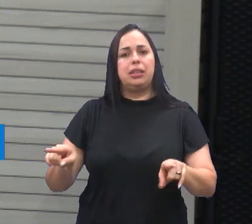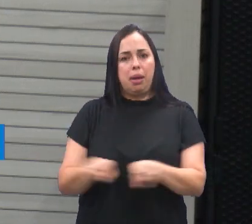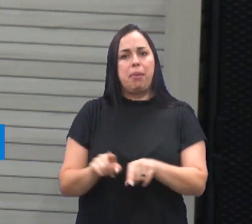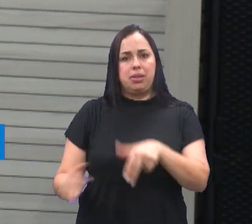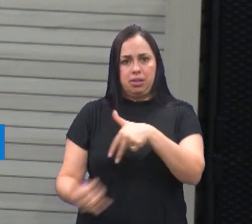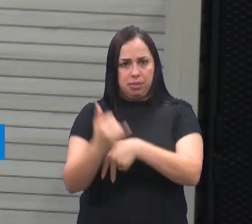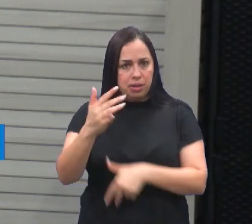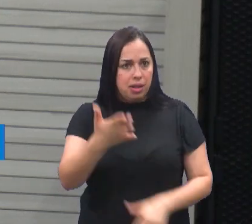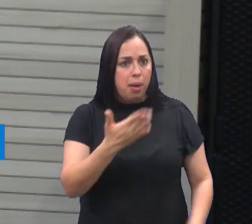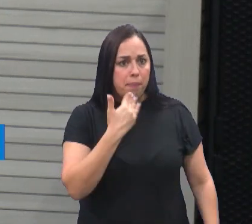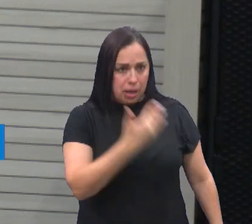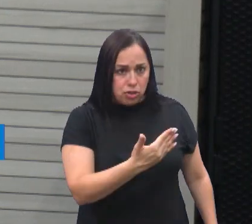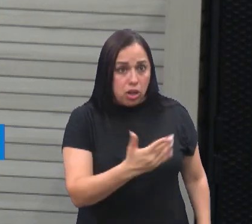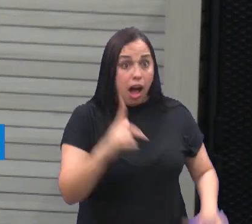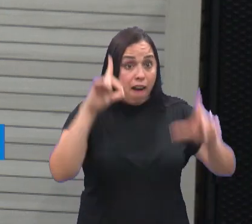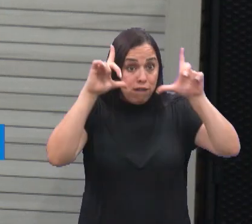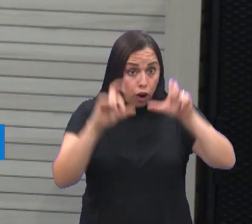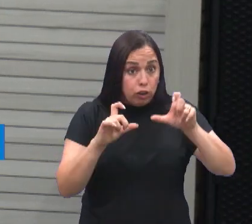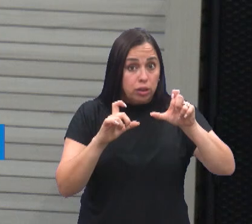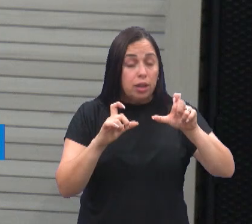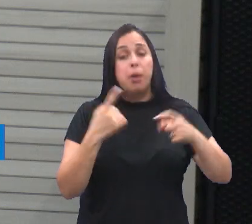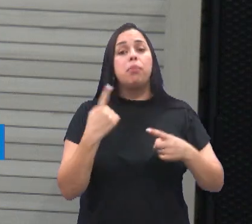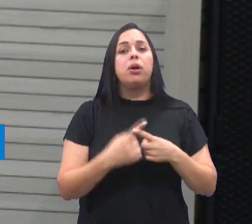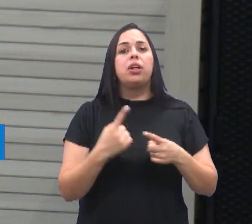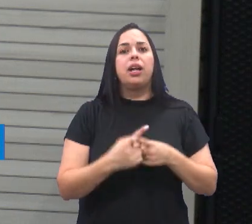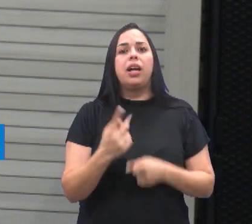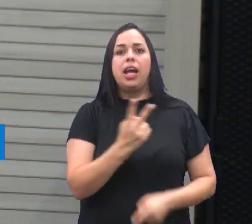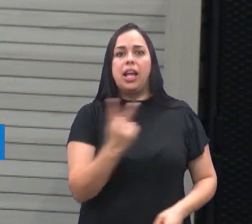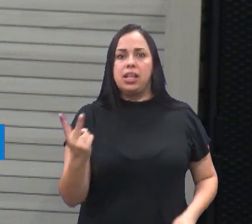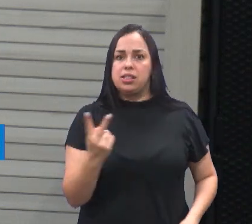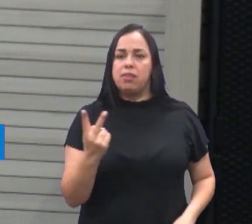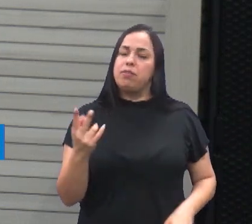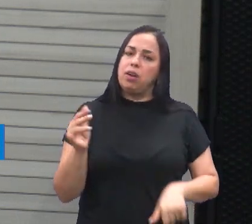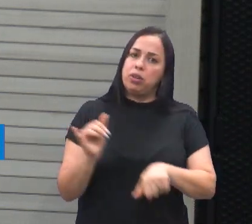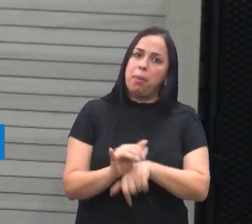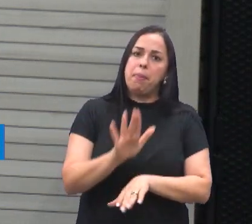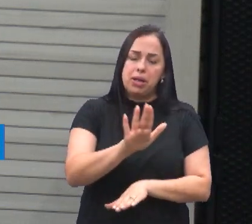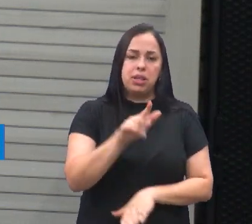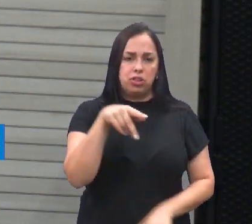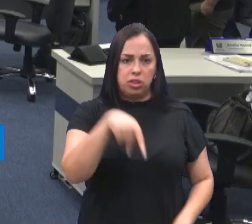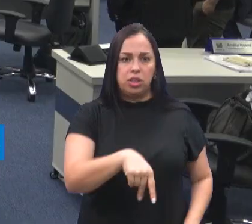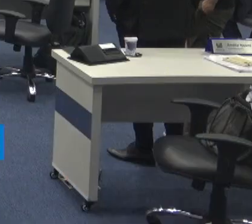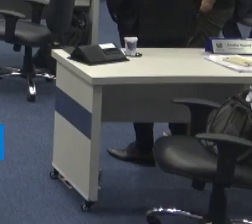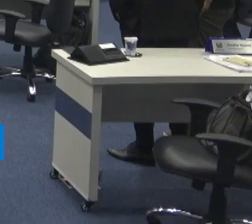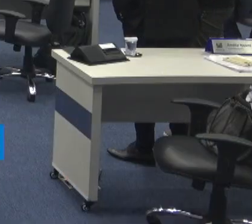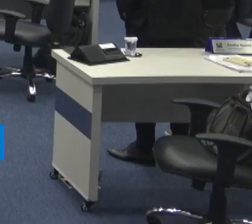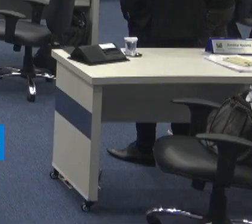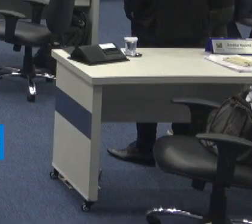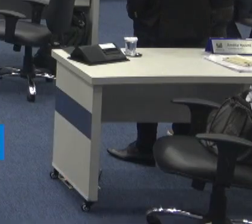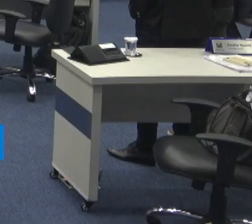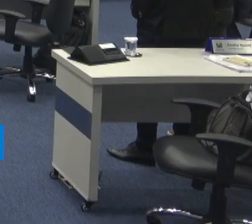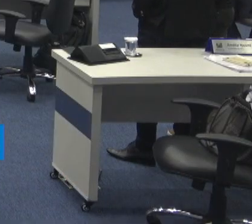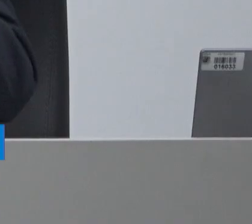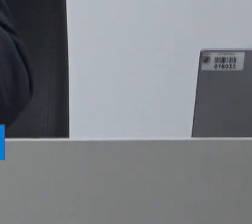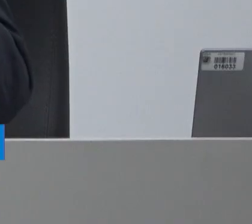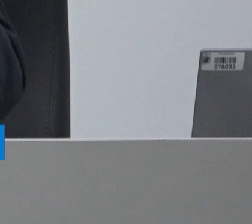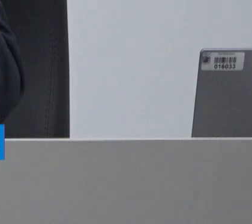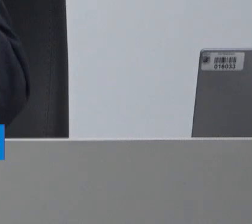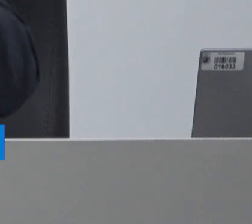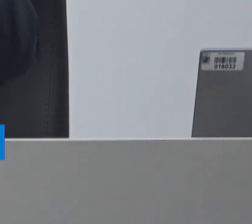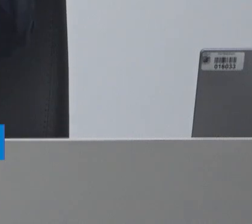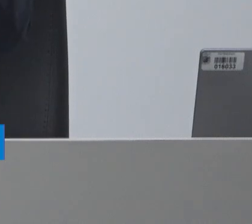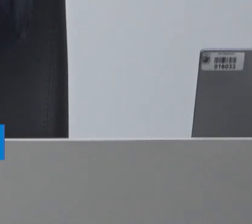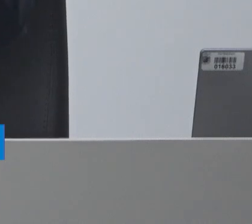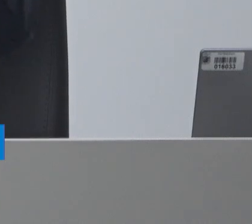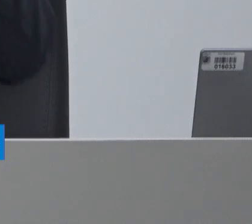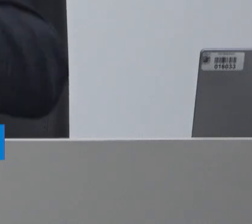Luiz? Essa foto aqui, porque eles não vieram, mas tem gente aqui embaixo. Senhor Rodolfo, o senhor sinta-se em casa, porque a TV